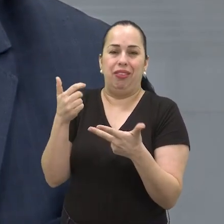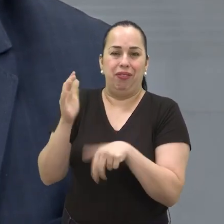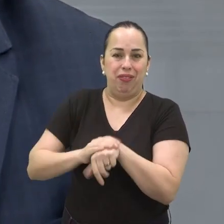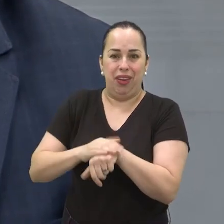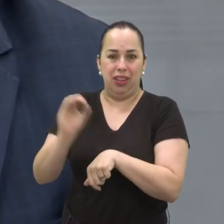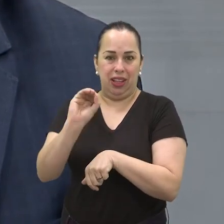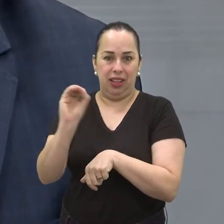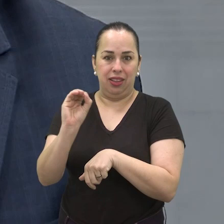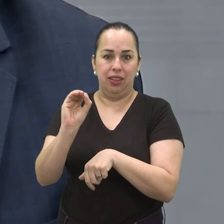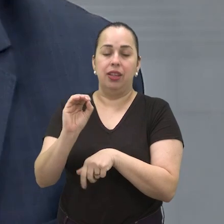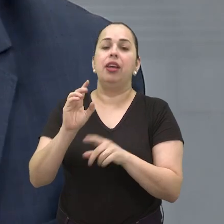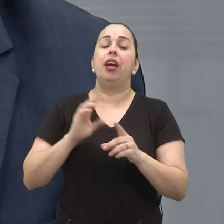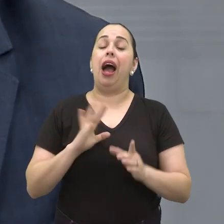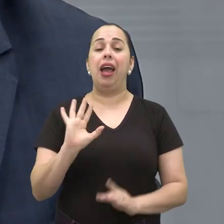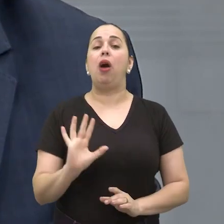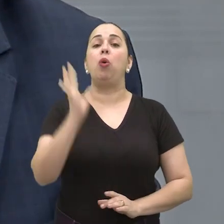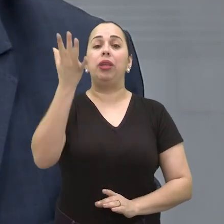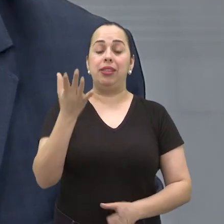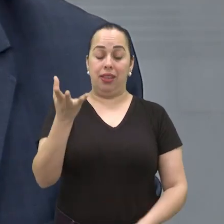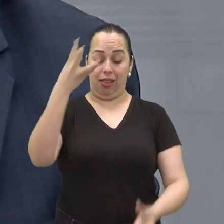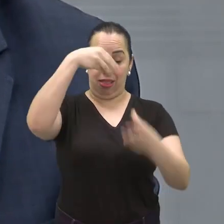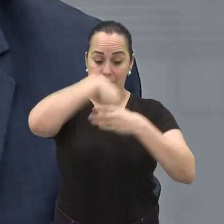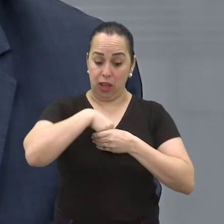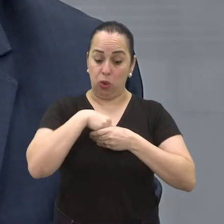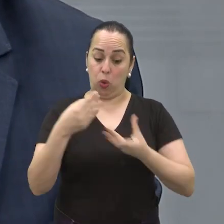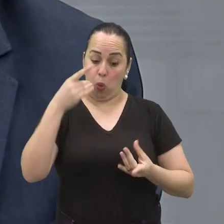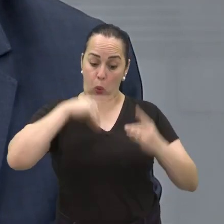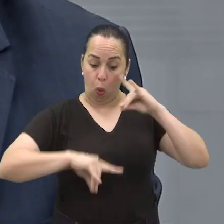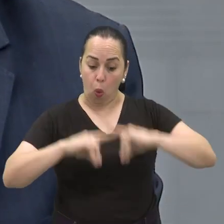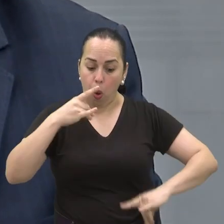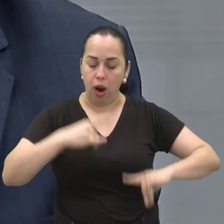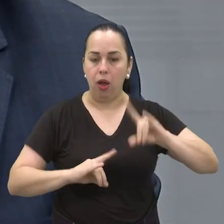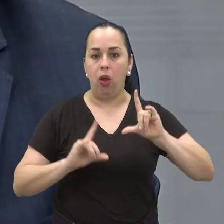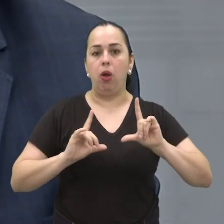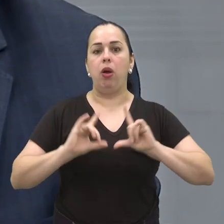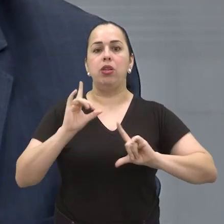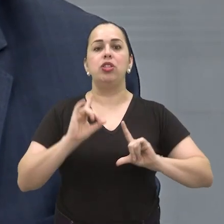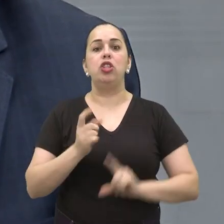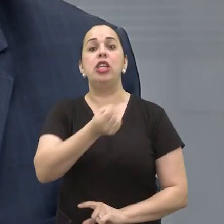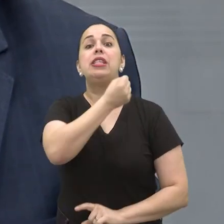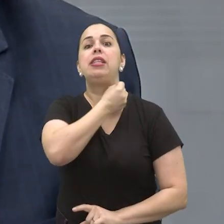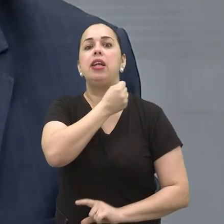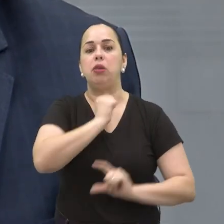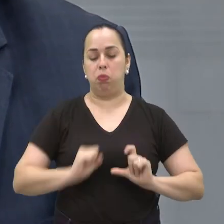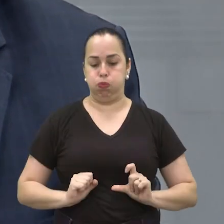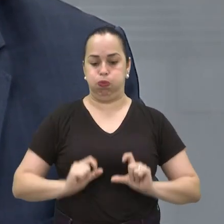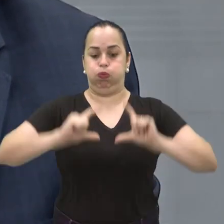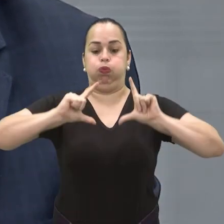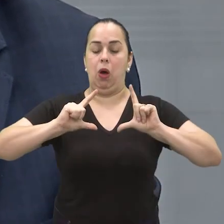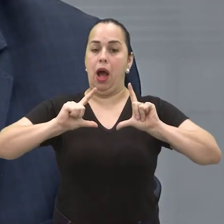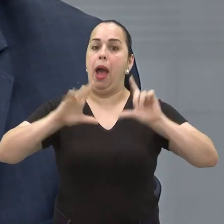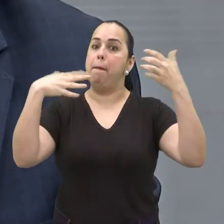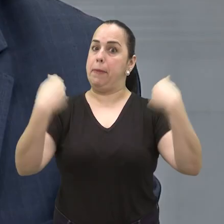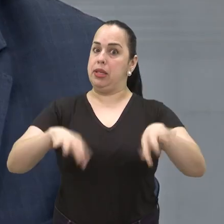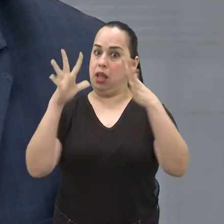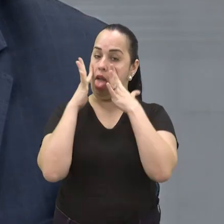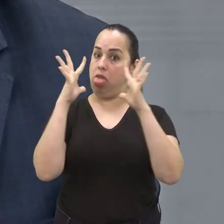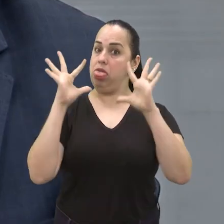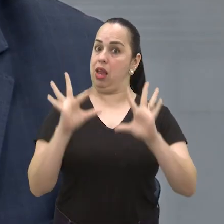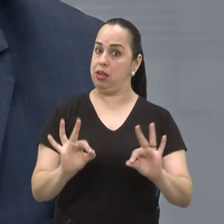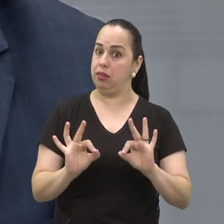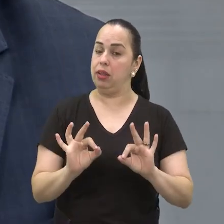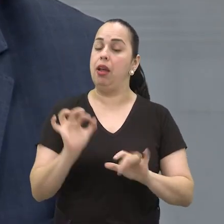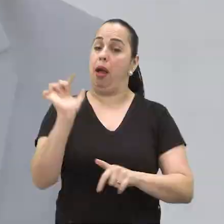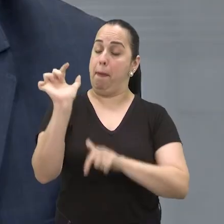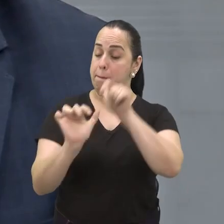física, é um sinal de que a produção de cortisol, que é o hormônio relacionado ao estresse, aumentou no seu organismo, e isso indica um semáforo,